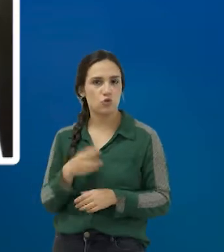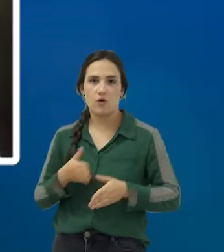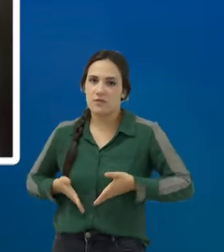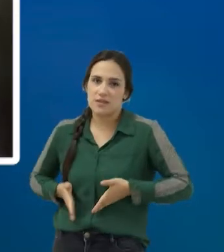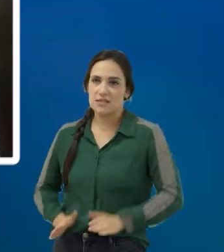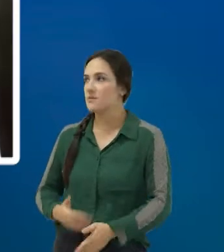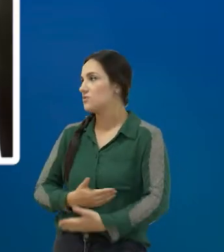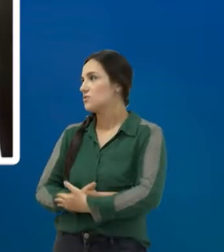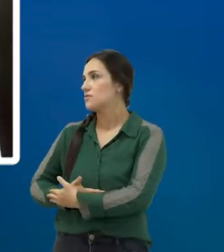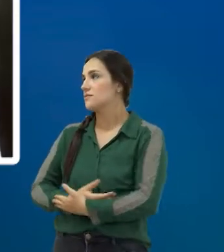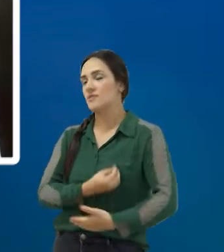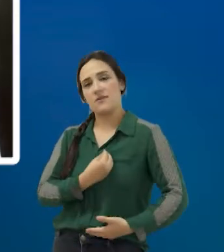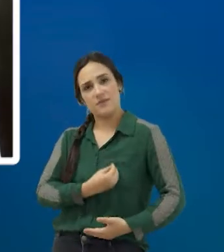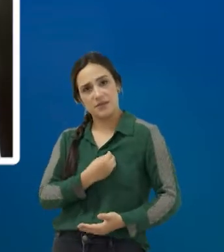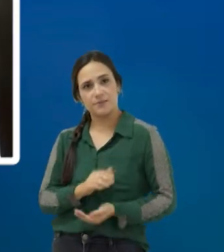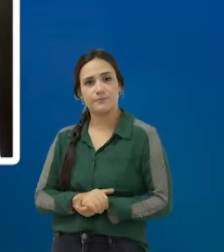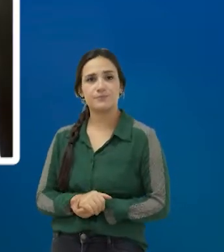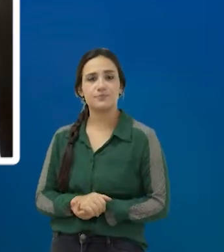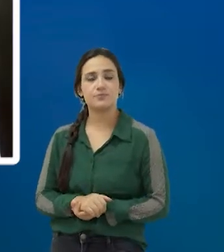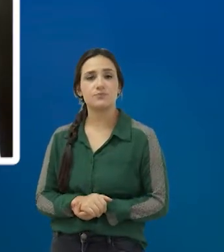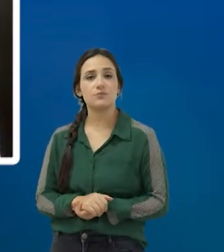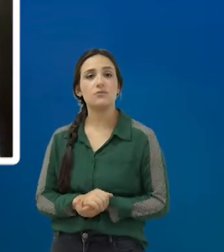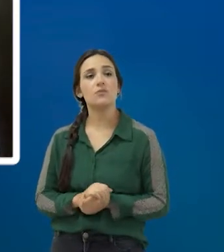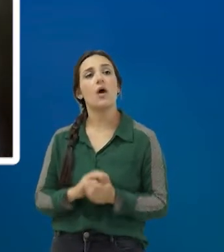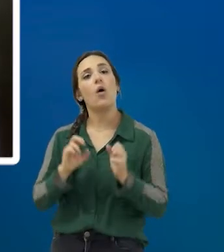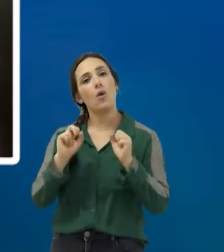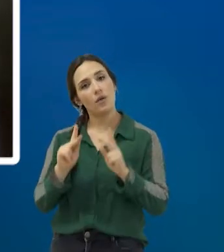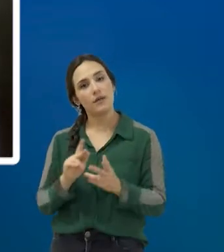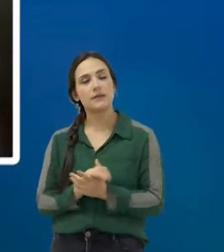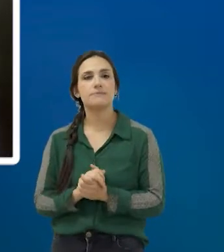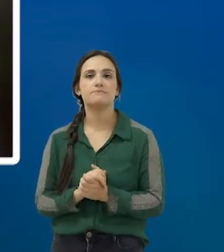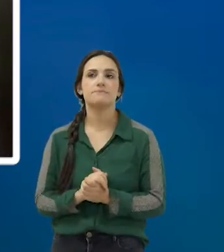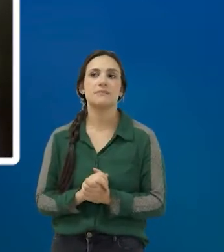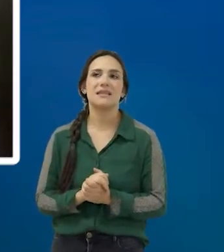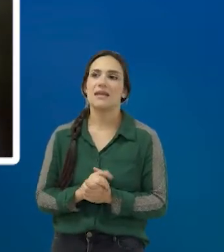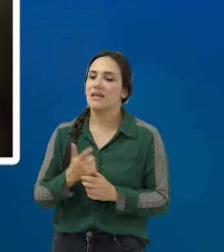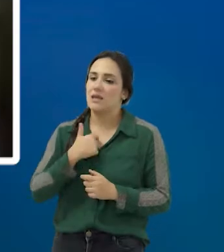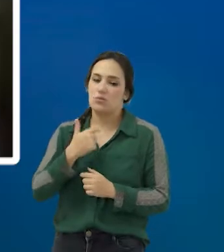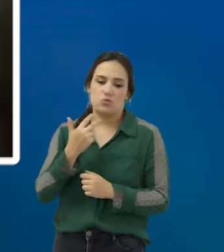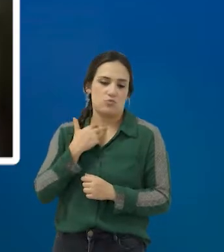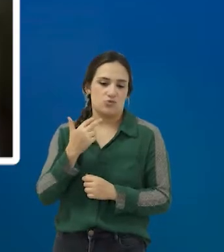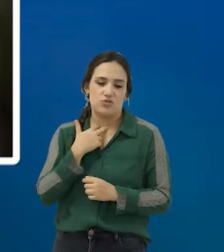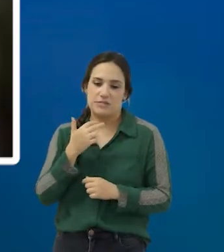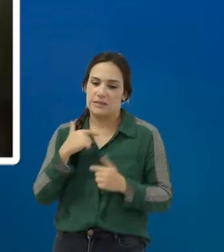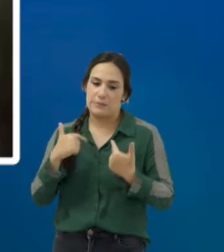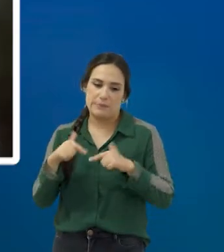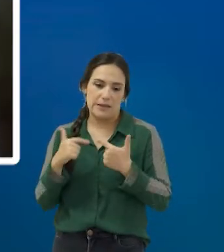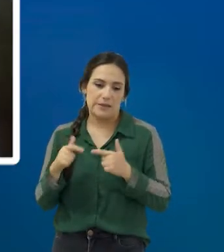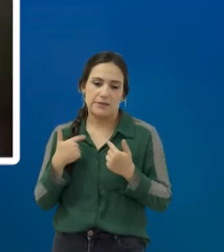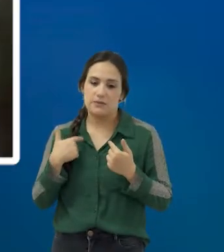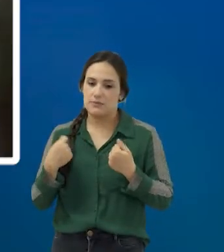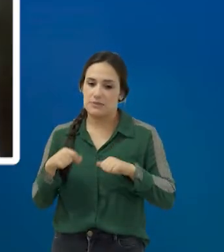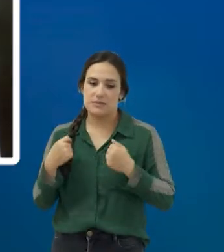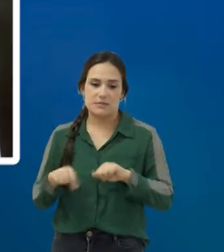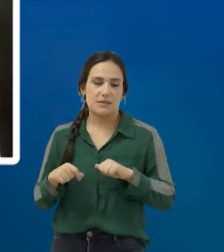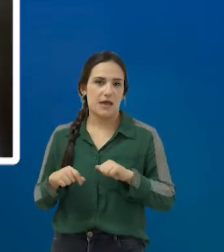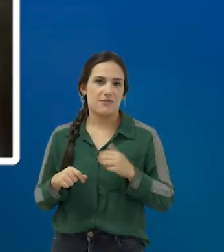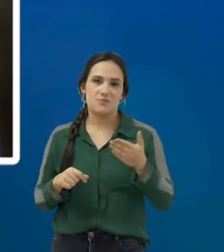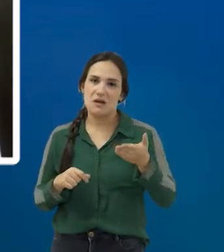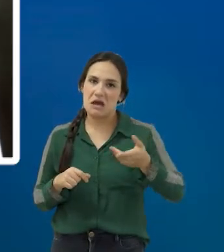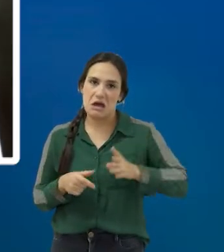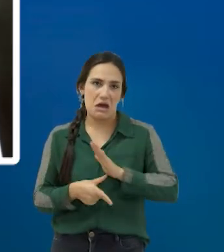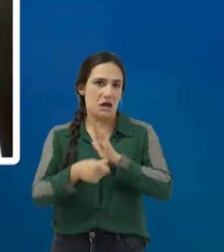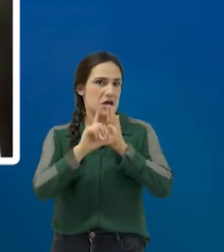Aí, cerca de 2 anos após o transplante, eu não pude trabalhar, eu tinha que me cuidar, eu já tinha que usar máscara antes